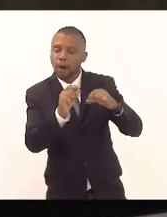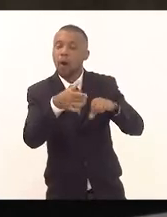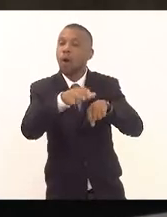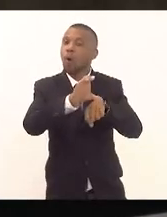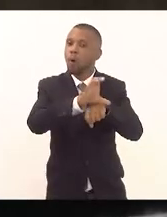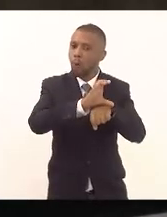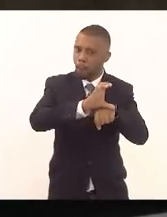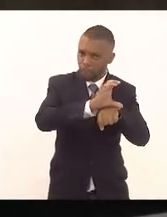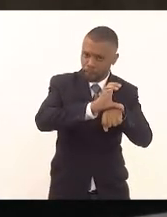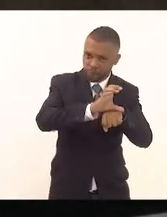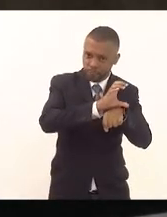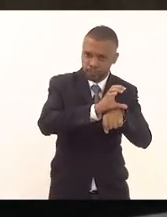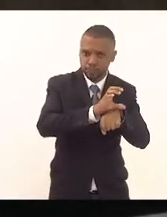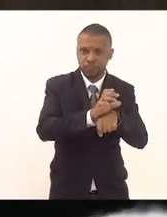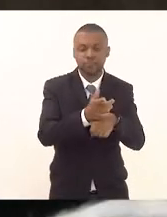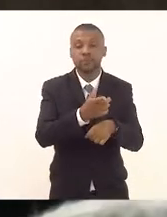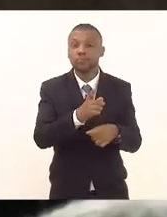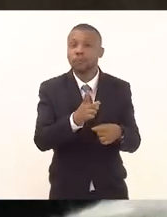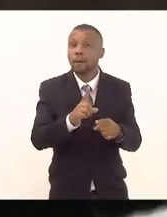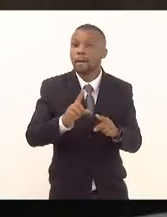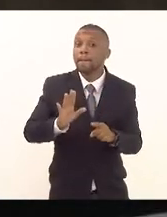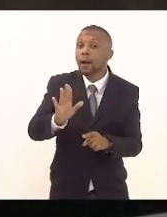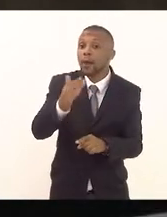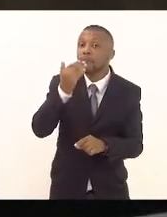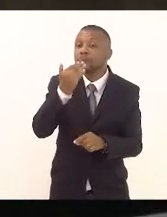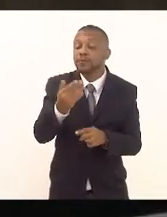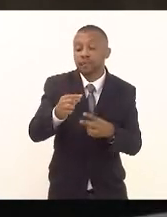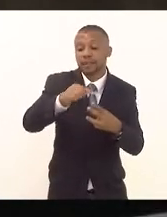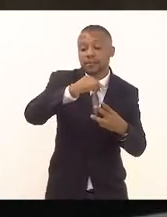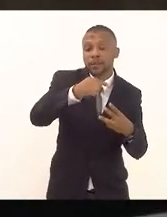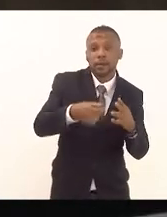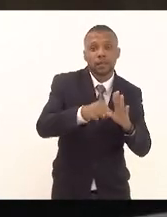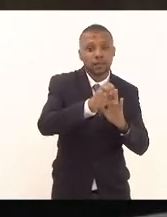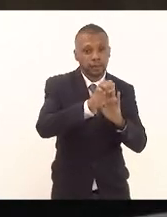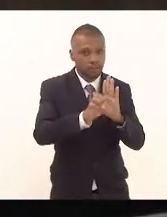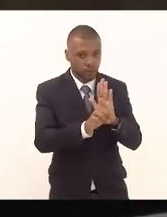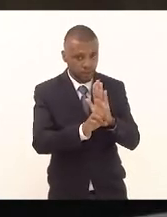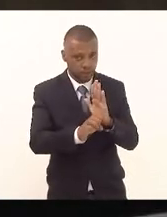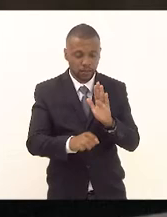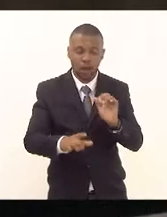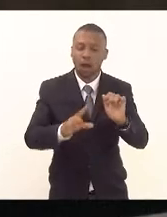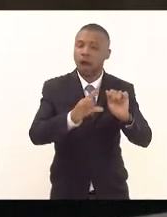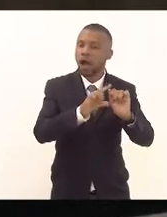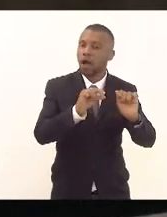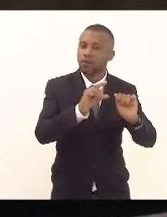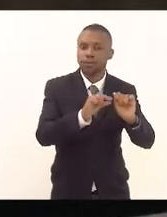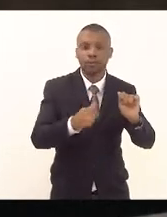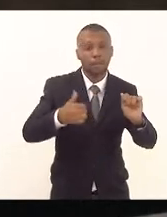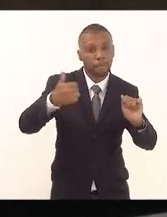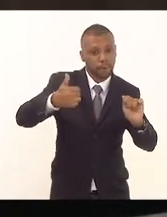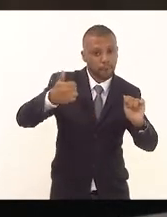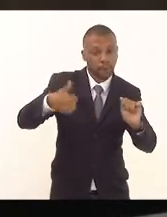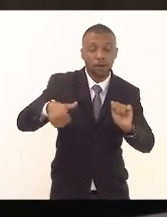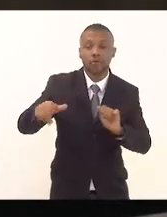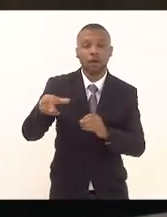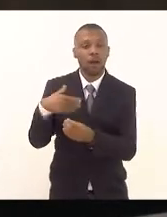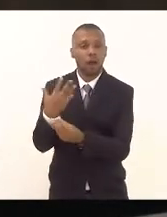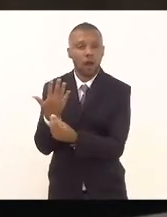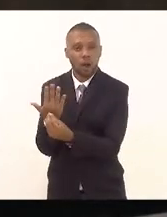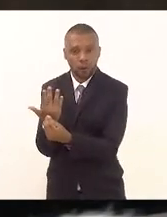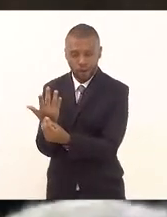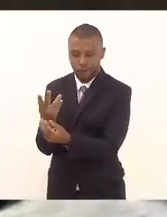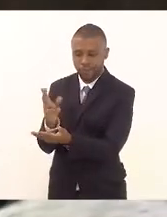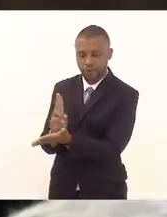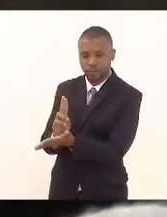constitucionalidade com três emendas. Ao artigo 1º, a Universidade do Estado do Rio de